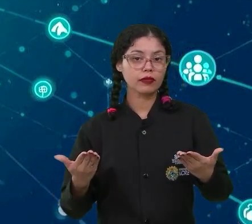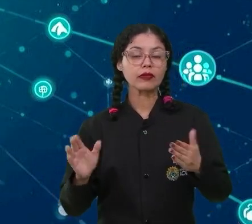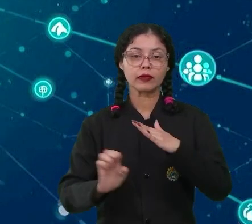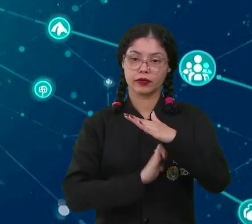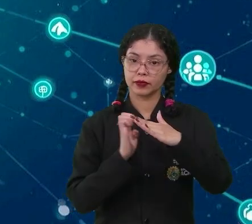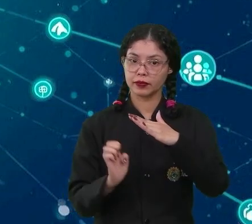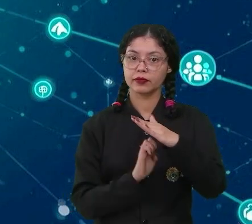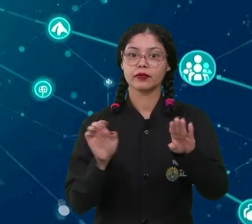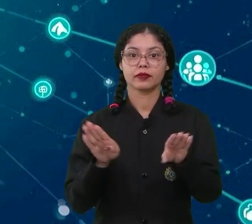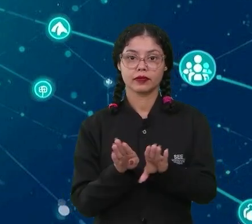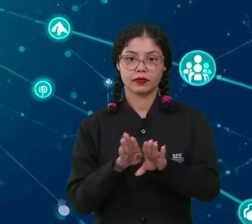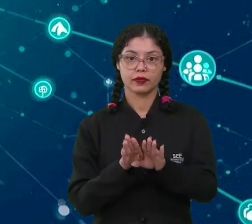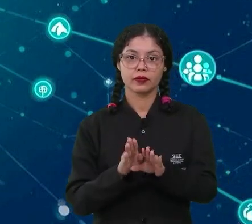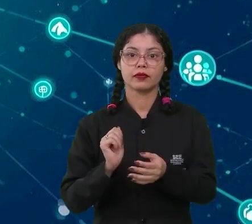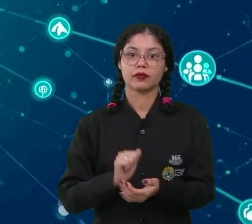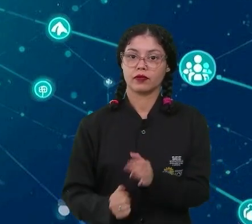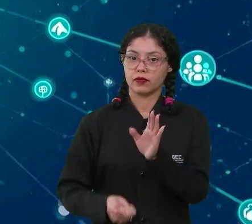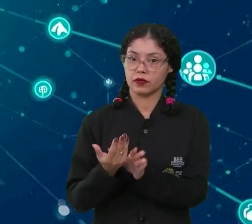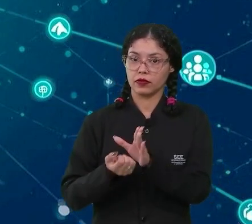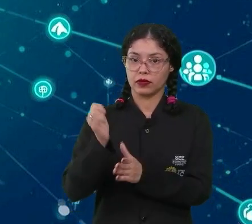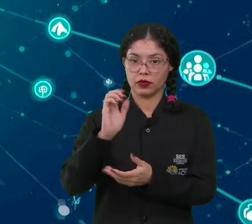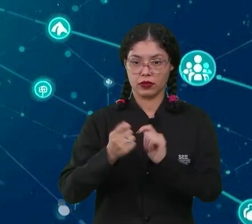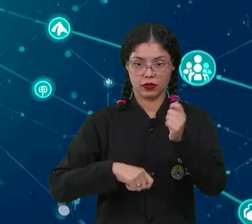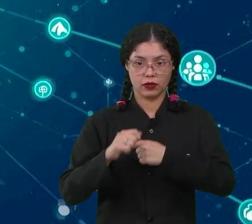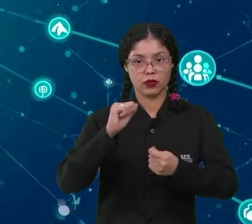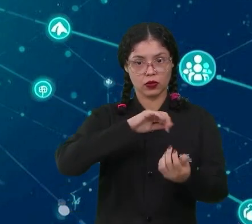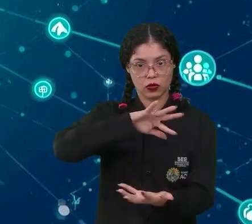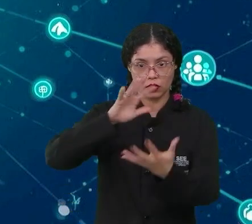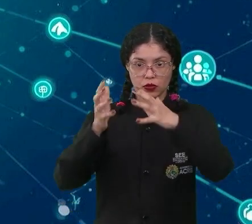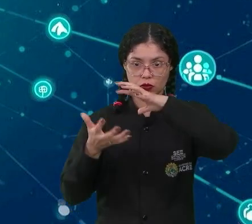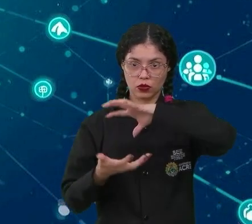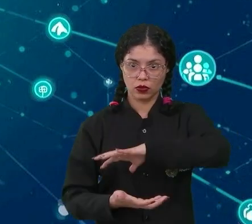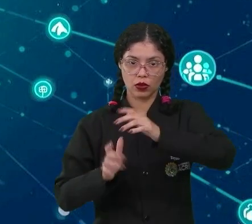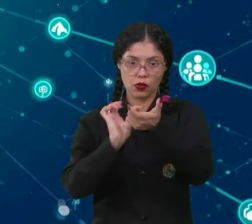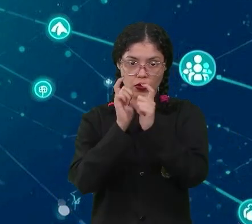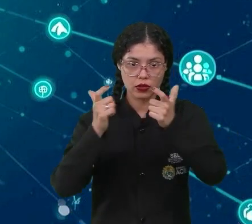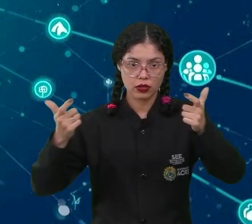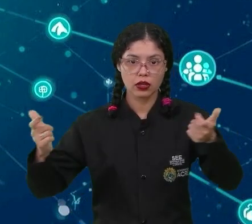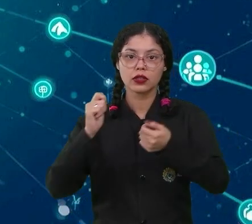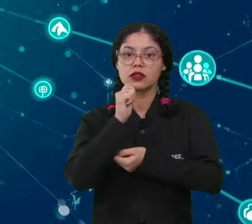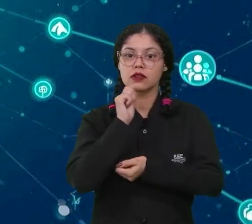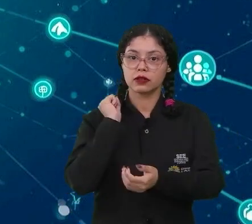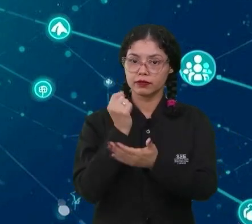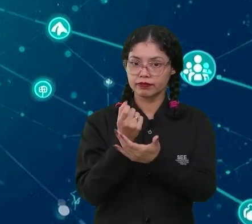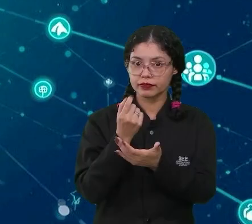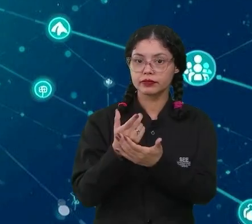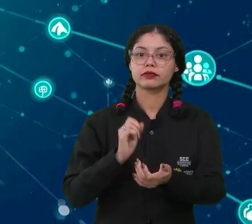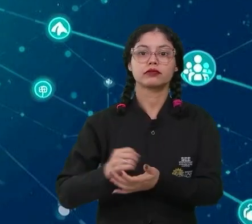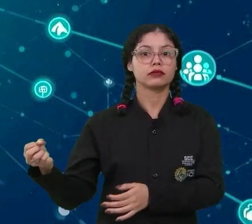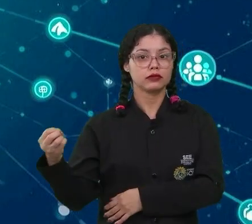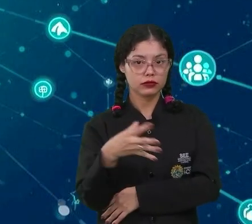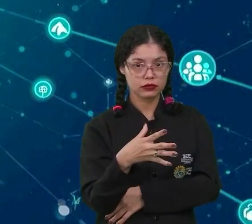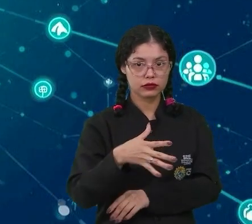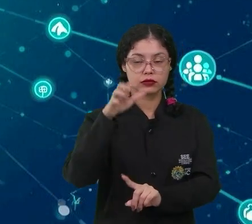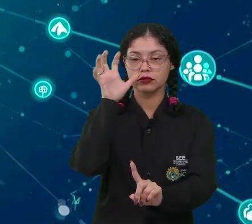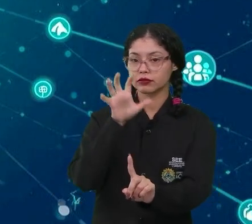essas empresas são protagonistas da economia global e têm grande capacidade de